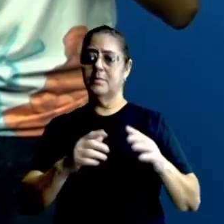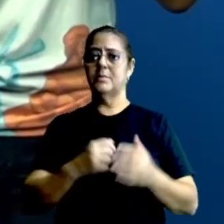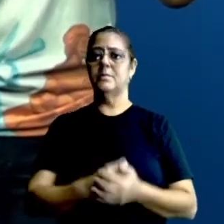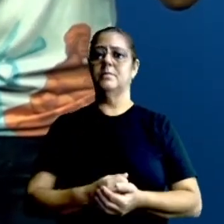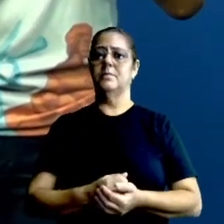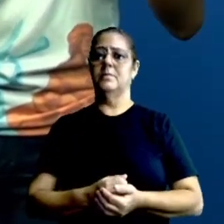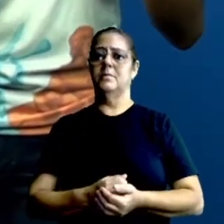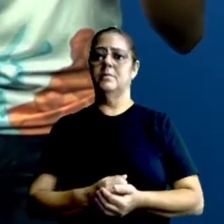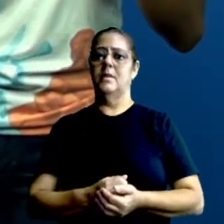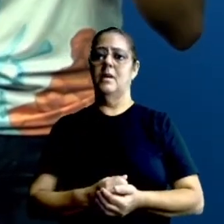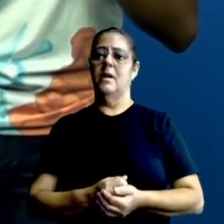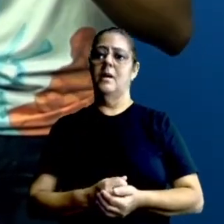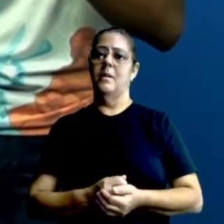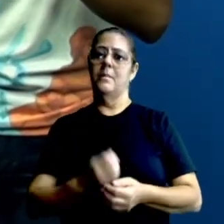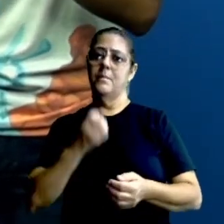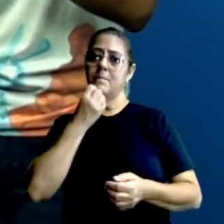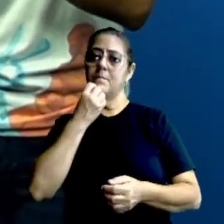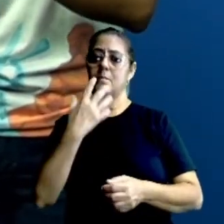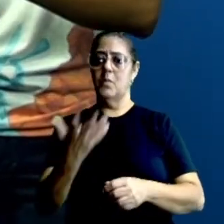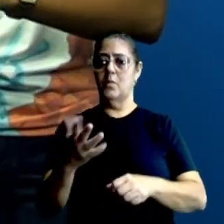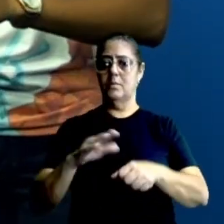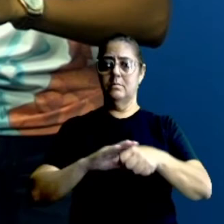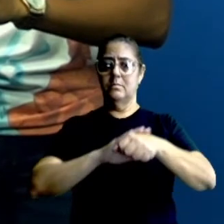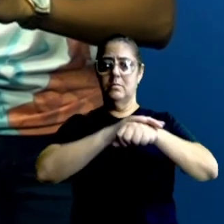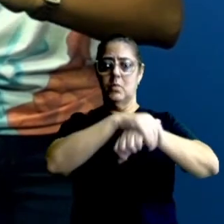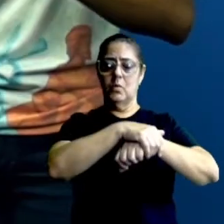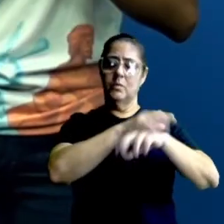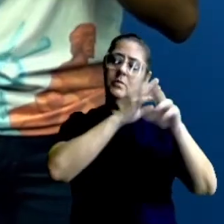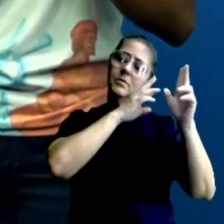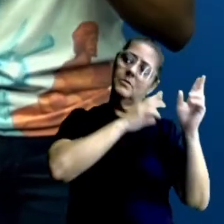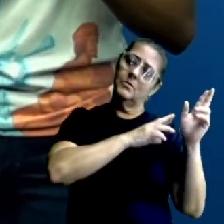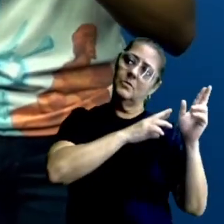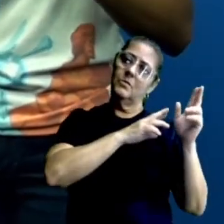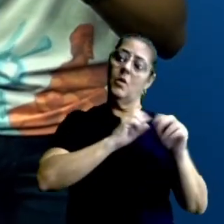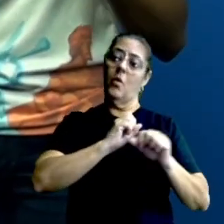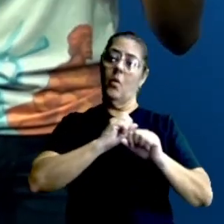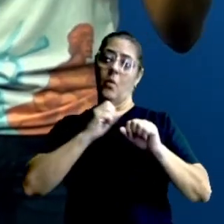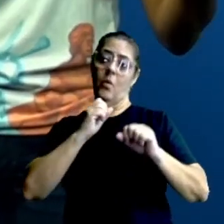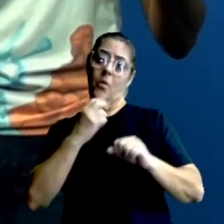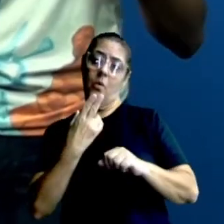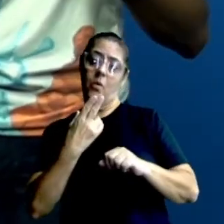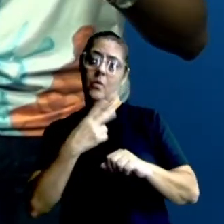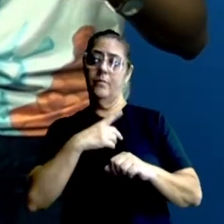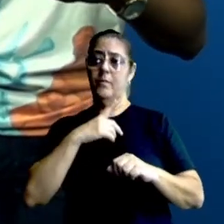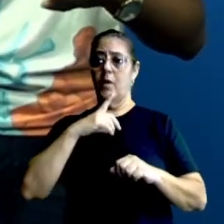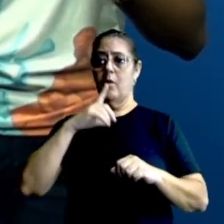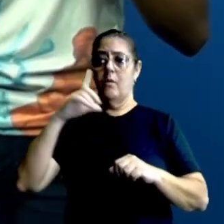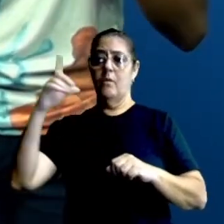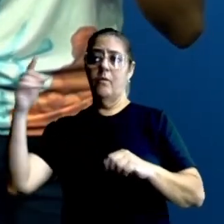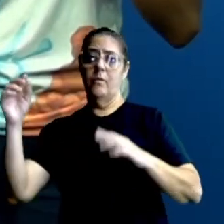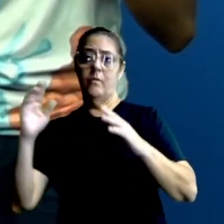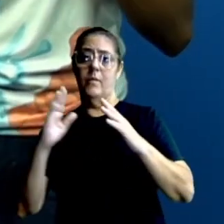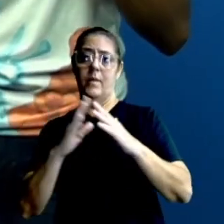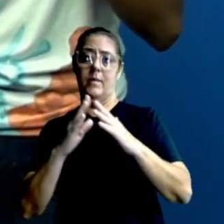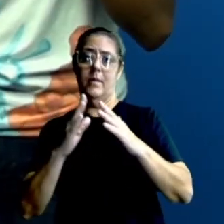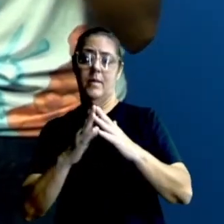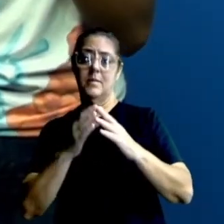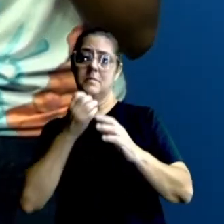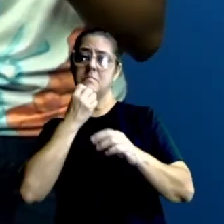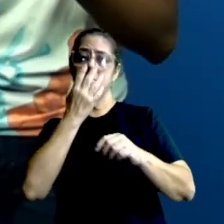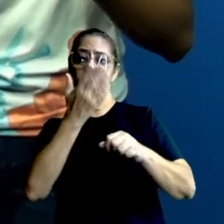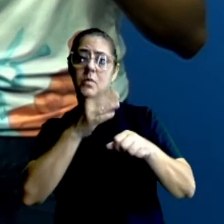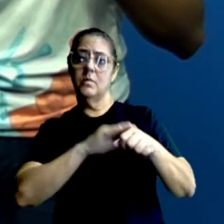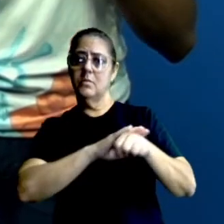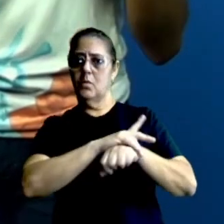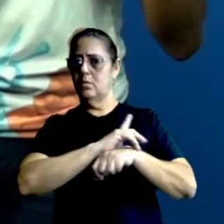não é o tchau Goodnight é o Boa noite quando você vai deitar ou quando você vai para sua casa está na casa de alguém tchau bye